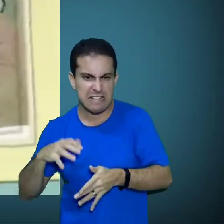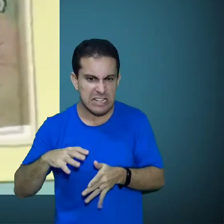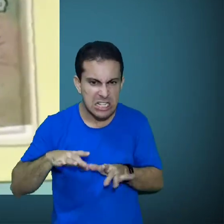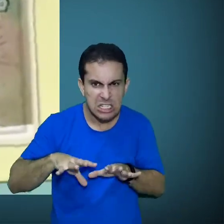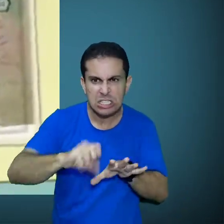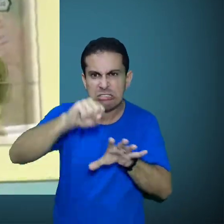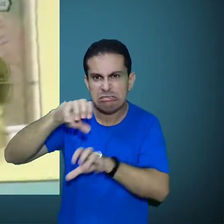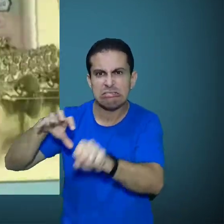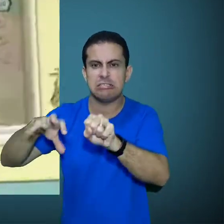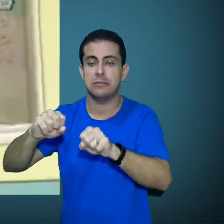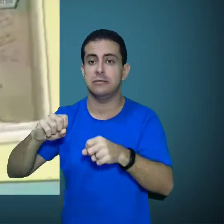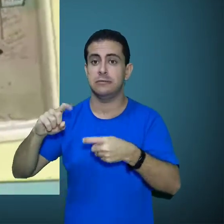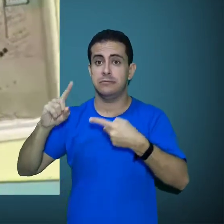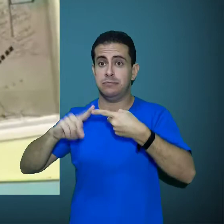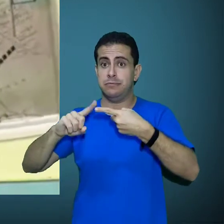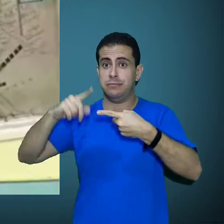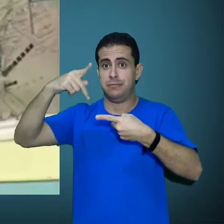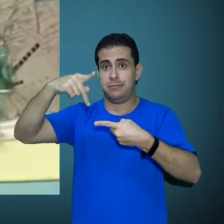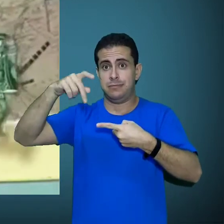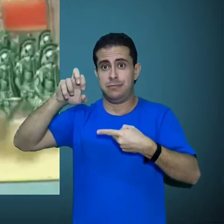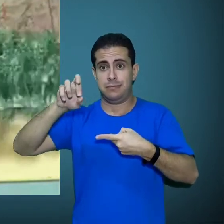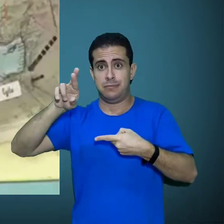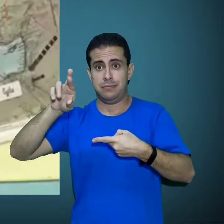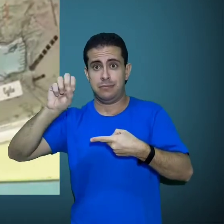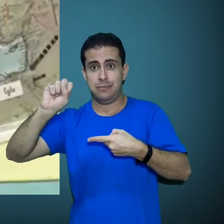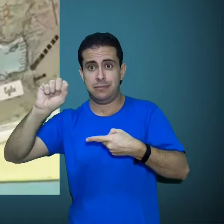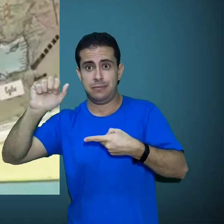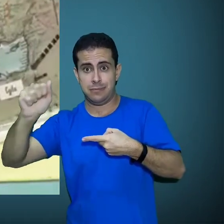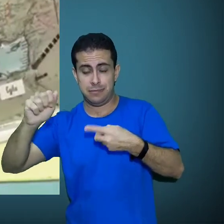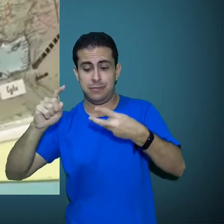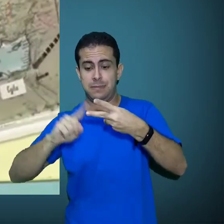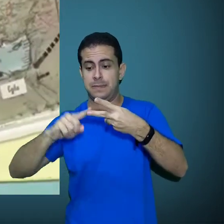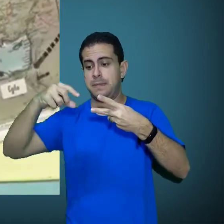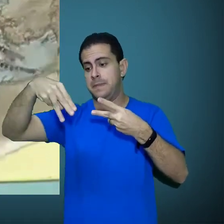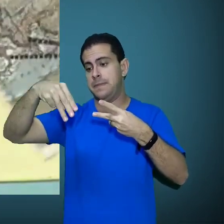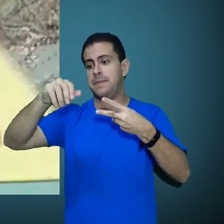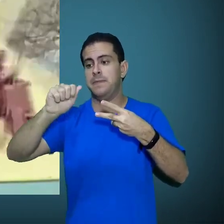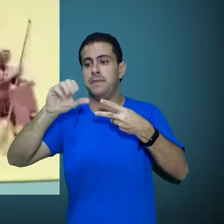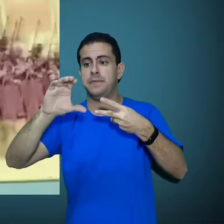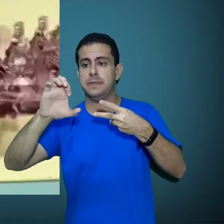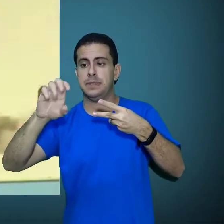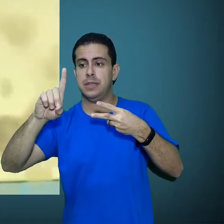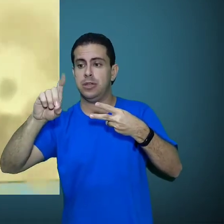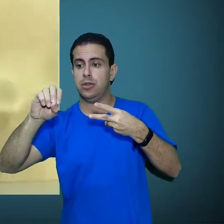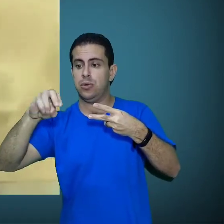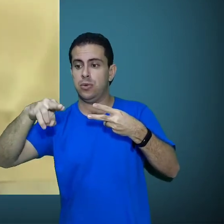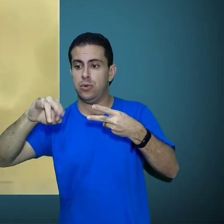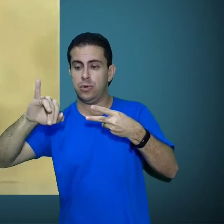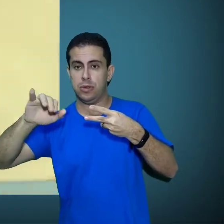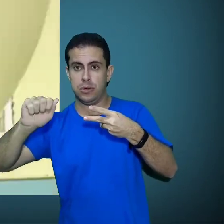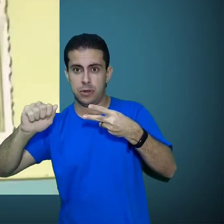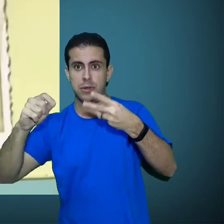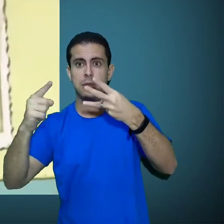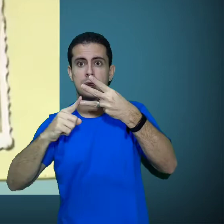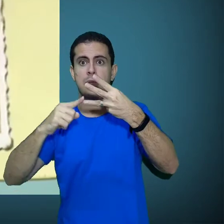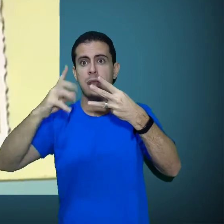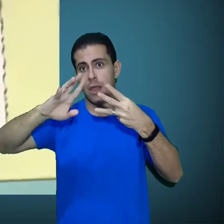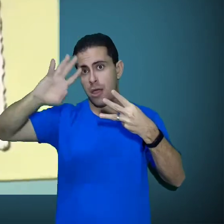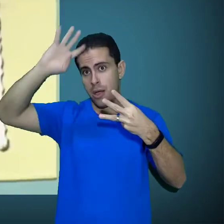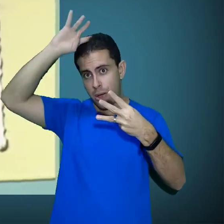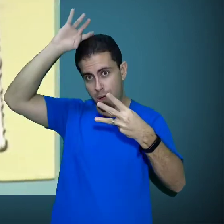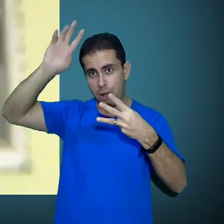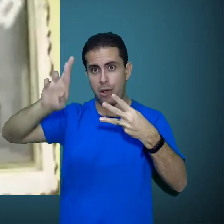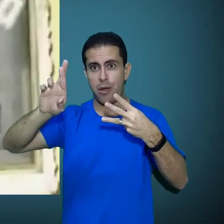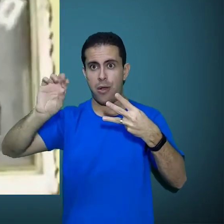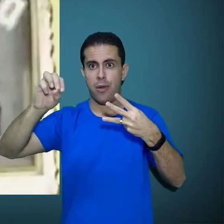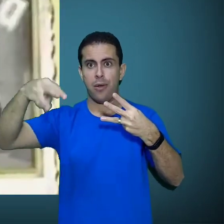vizinhos. Primeiro pelos persas, depois pelos macedônios e em seguida pelos romanos. Cleópatra